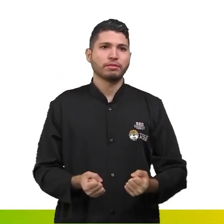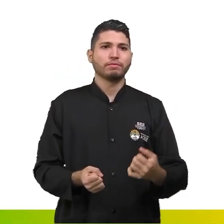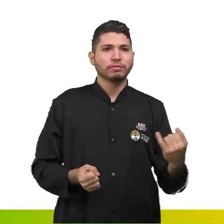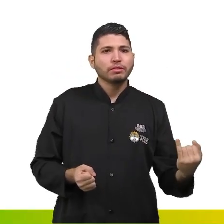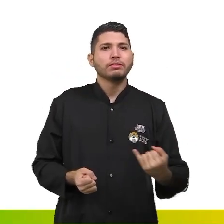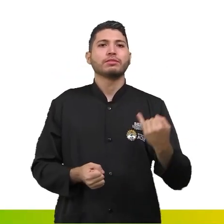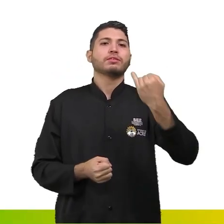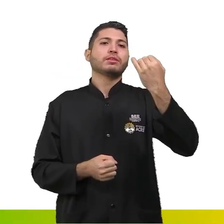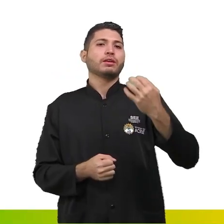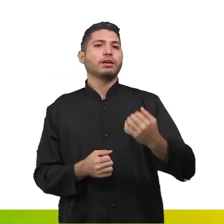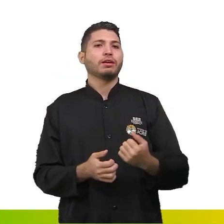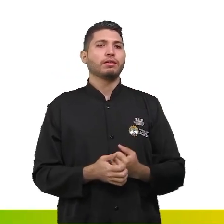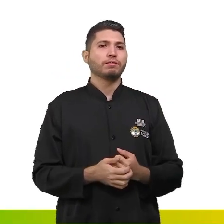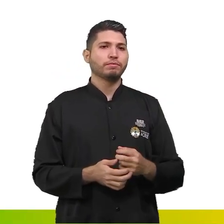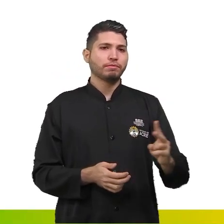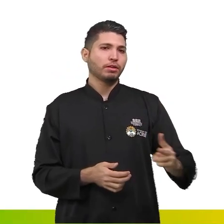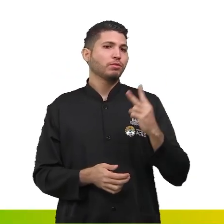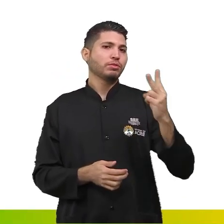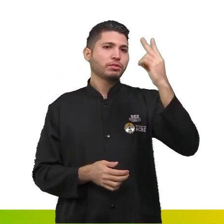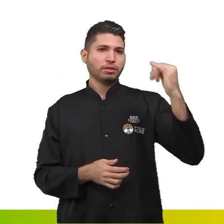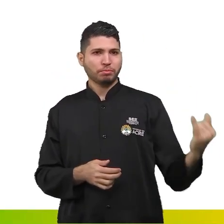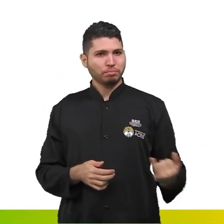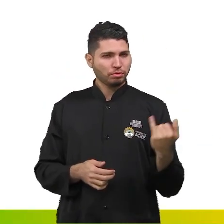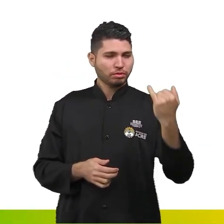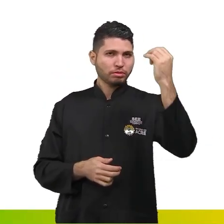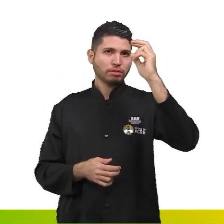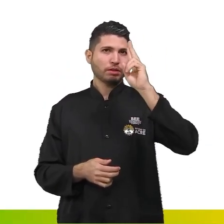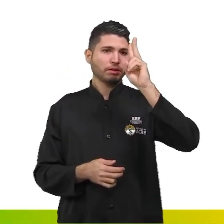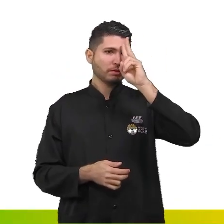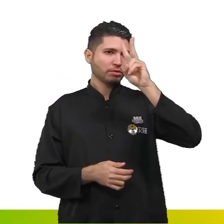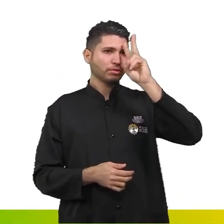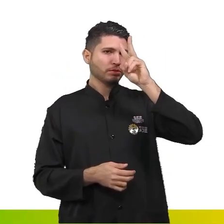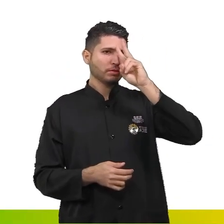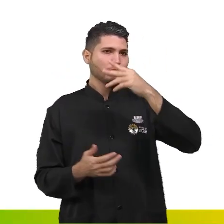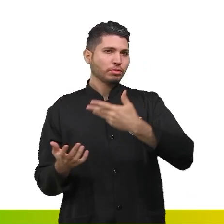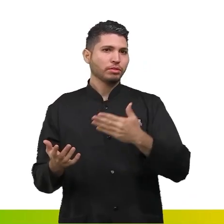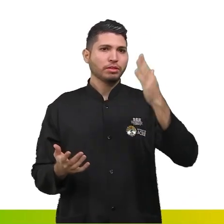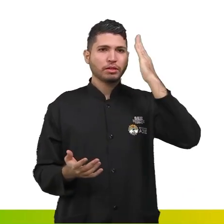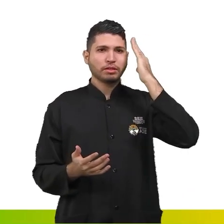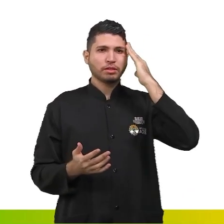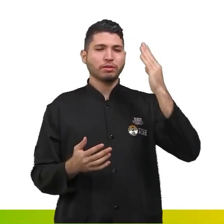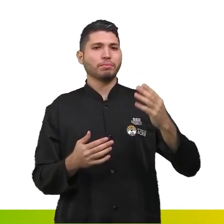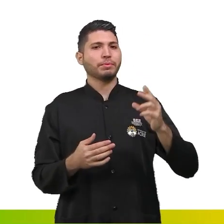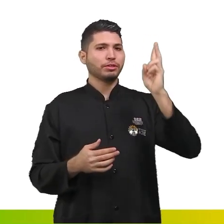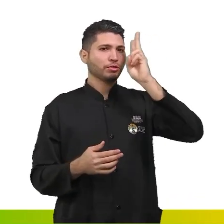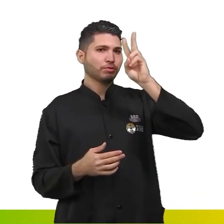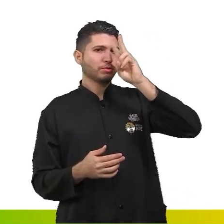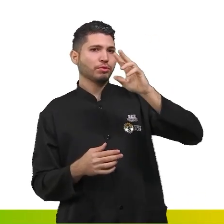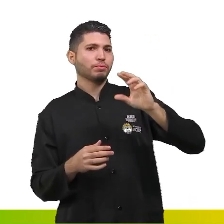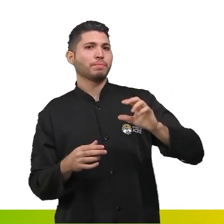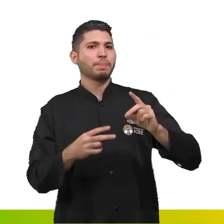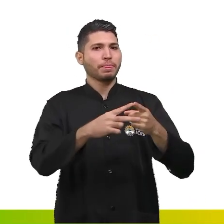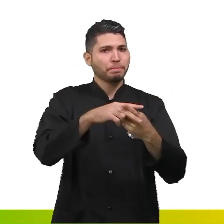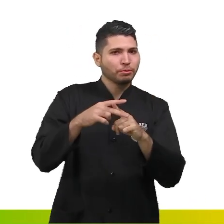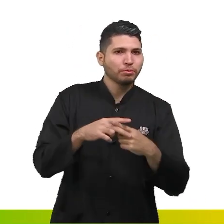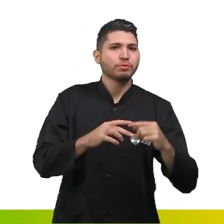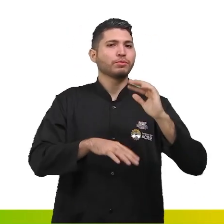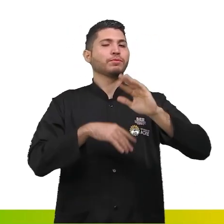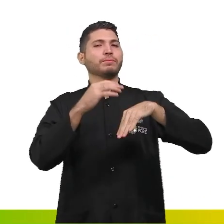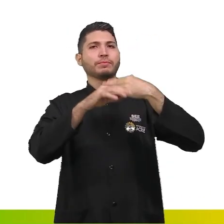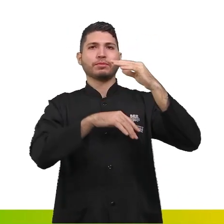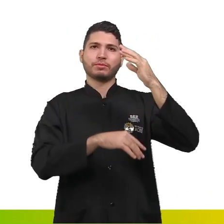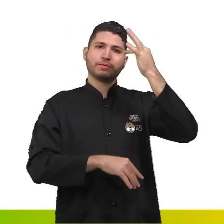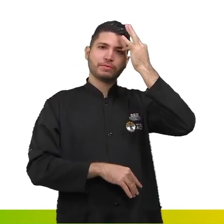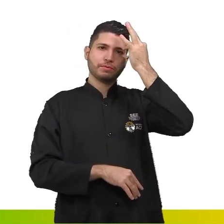o desenvolvimento da filosofia em diferentes culturas. E os preconceitos históricos